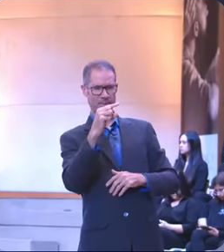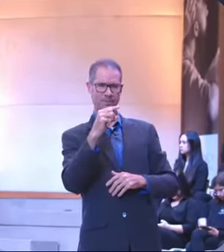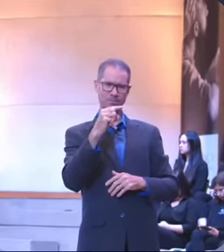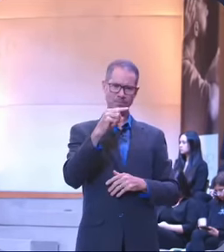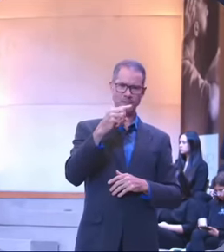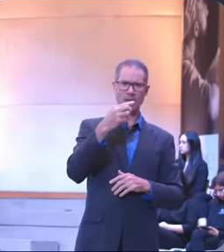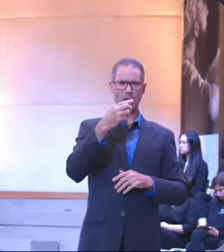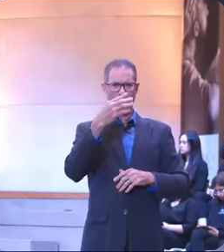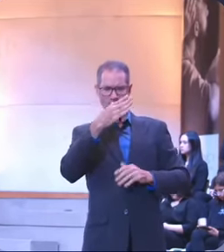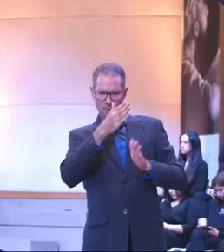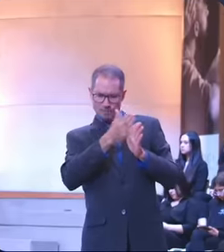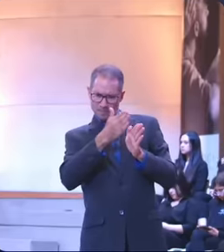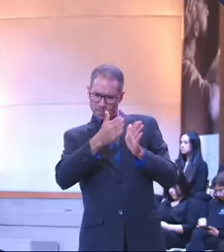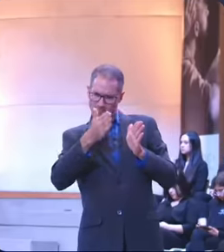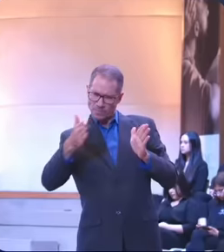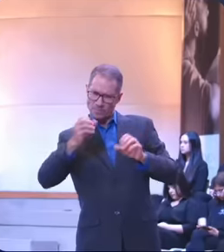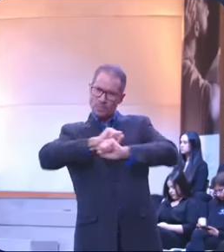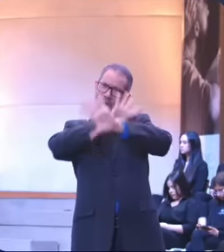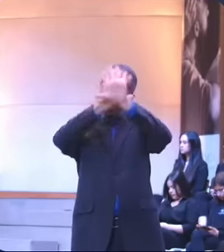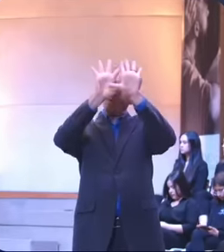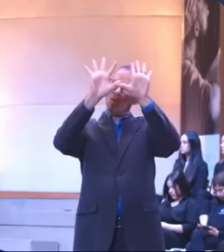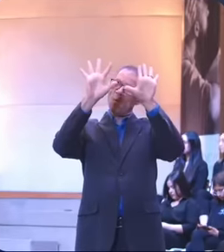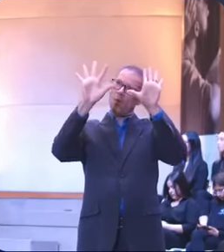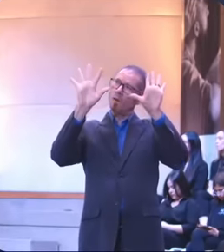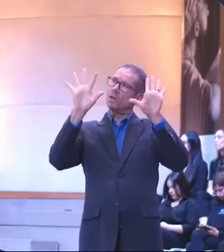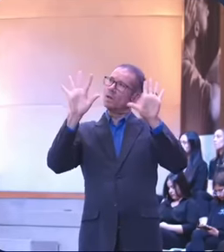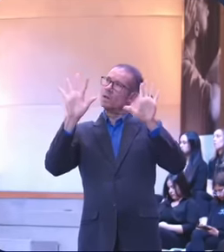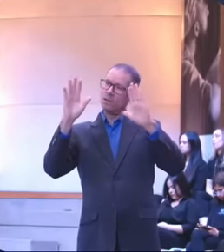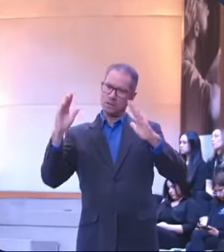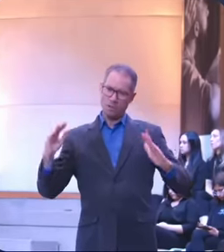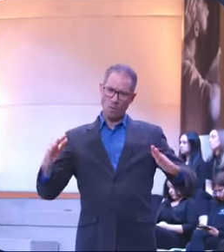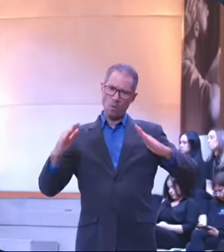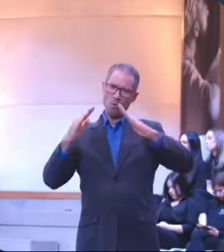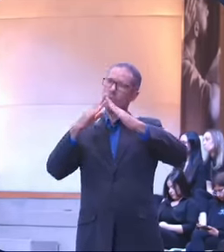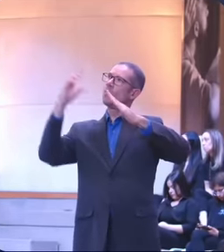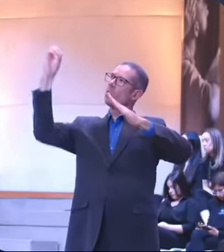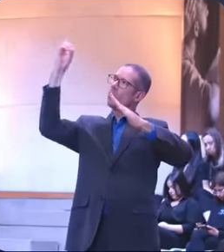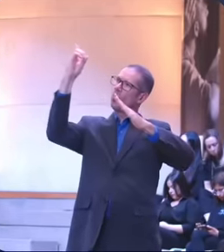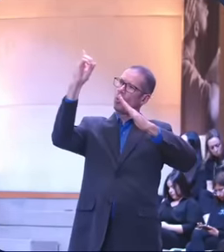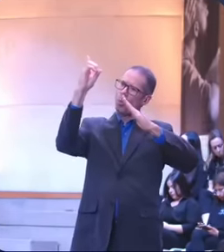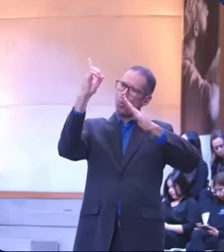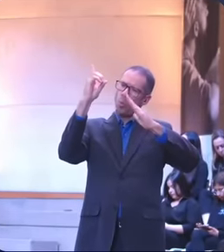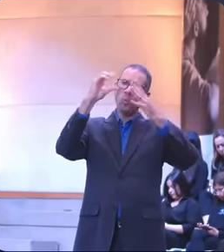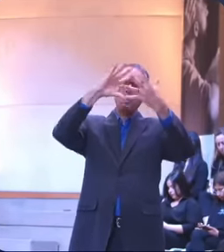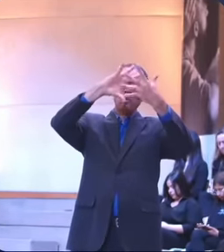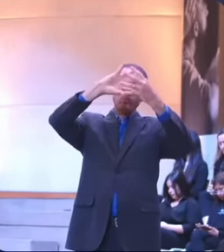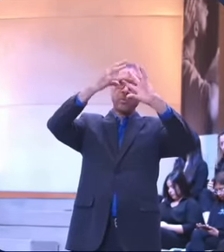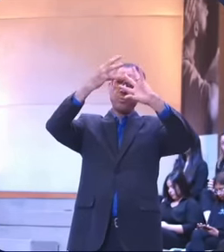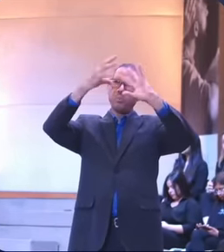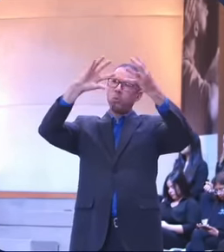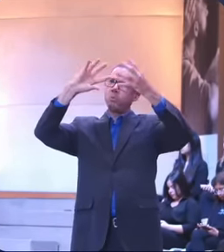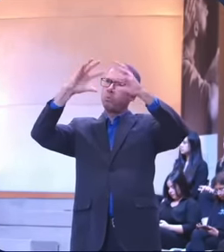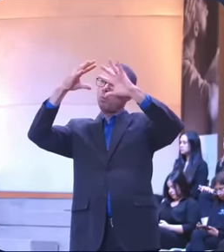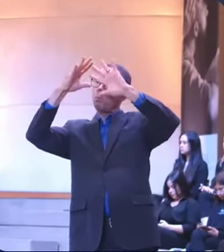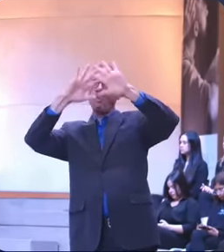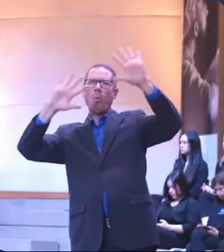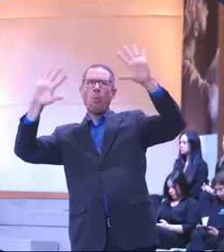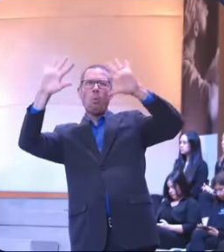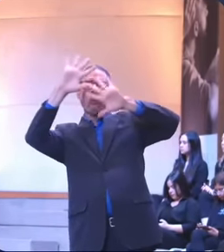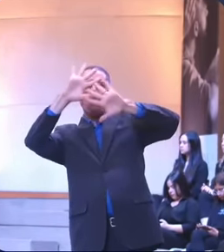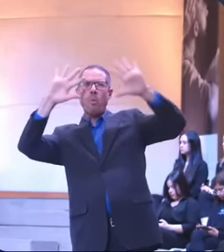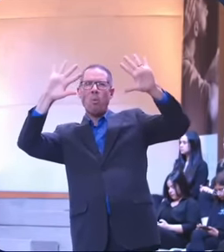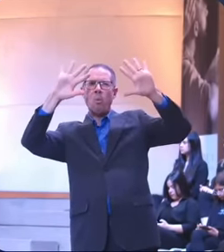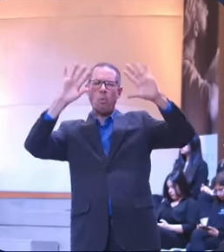33, onde a glória do Senhor descia na forma de nuvem diante de todo